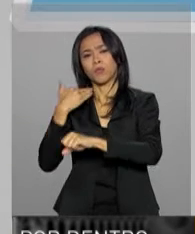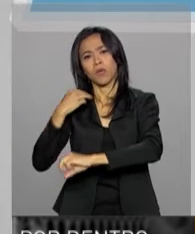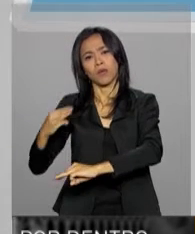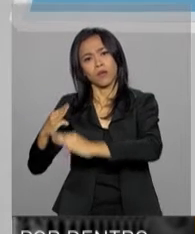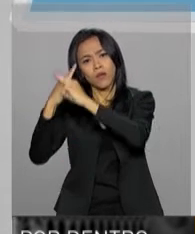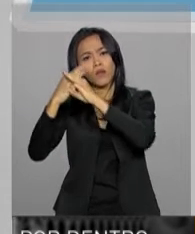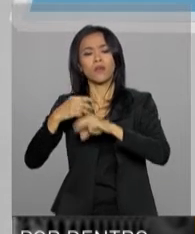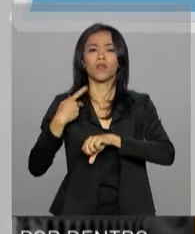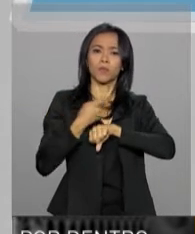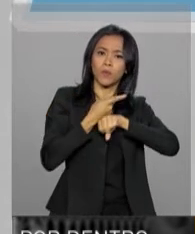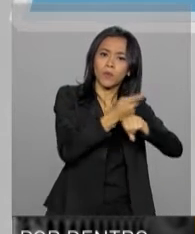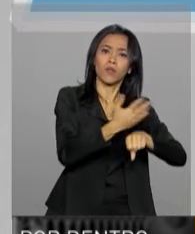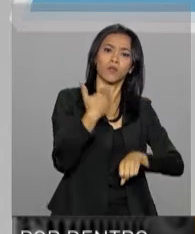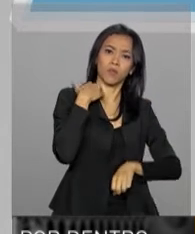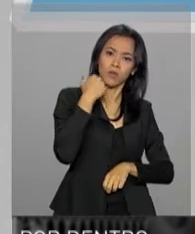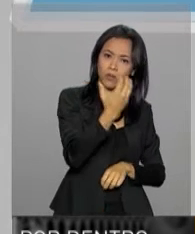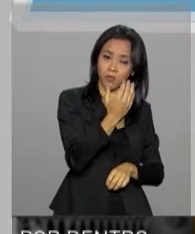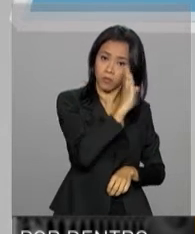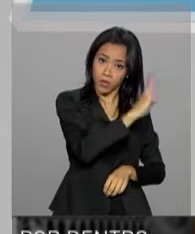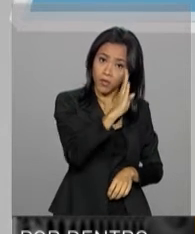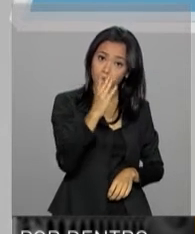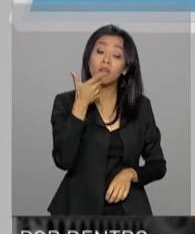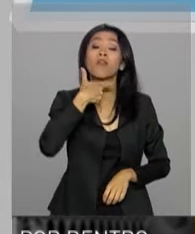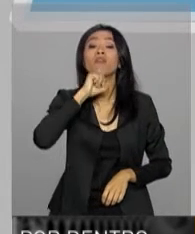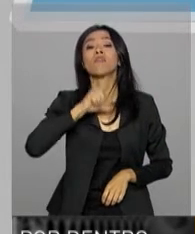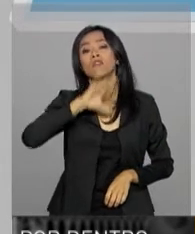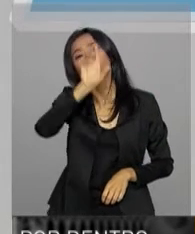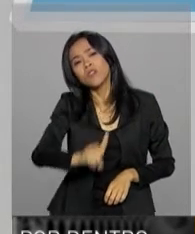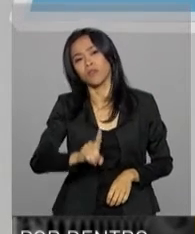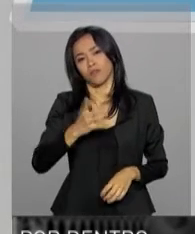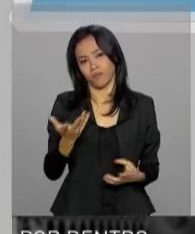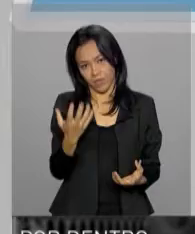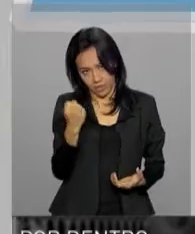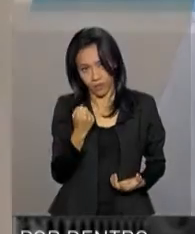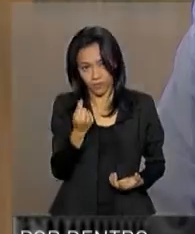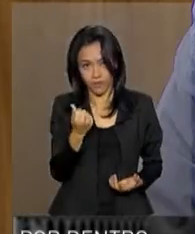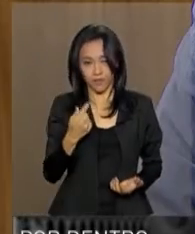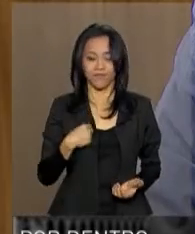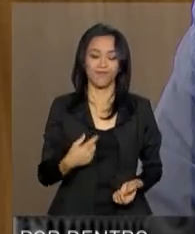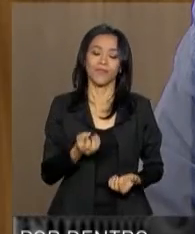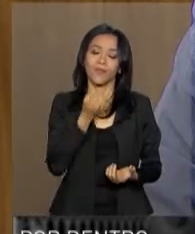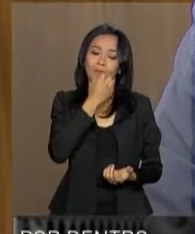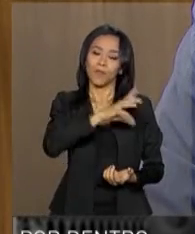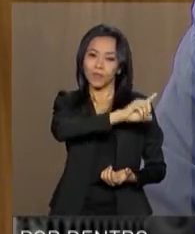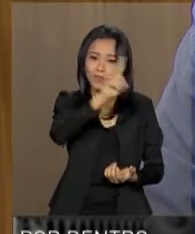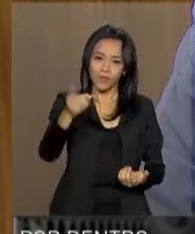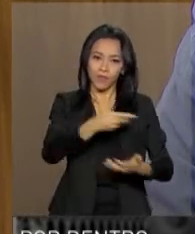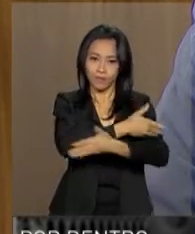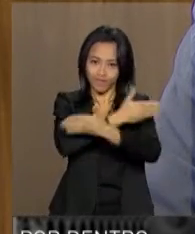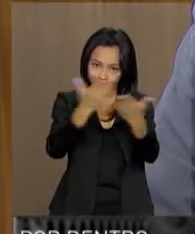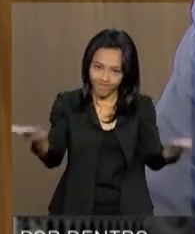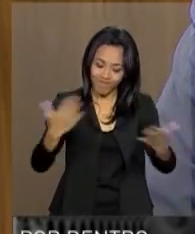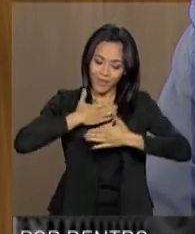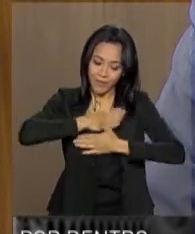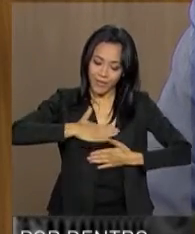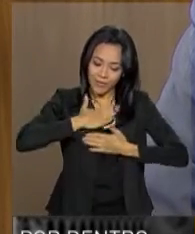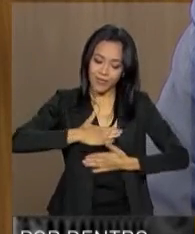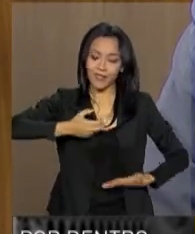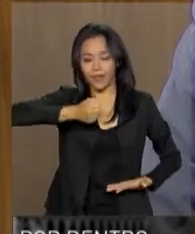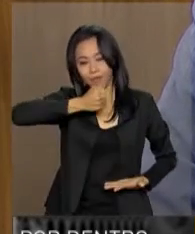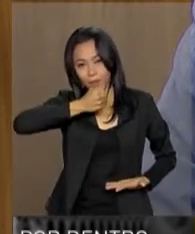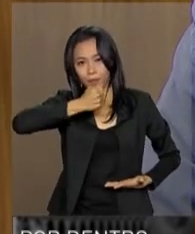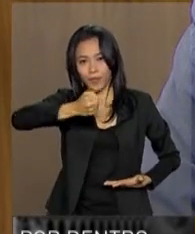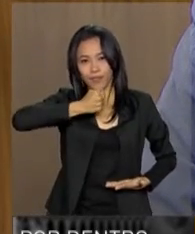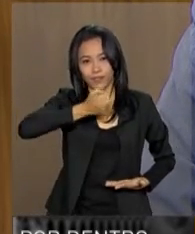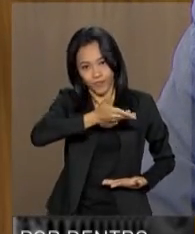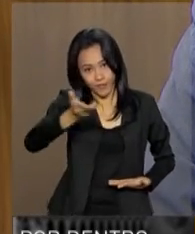banco do brasil esse benefício social está de volta não podia ouvintes da rádio nacional prazer falar com vocês